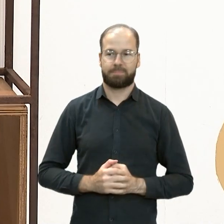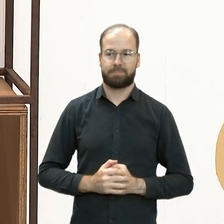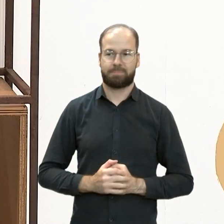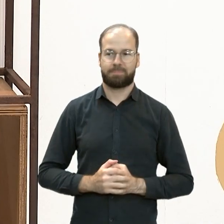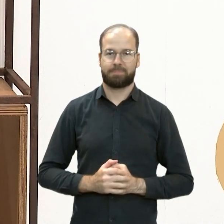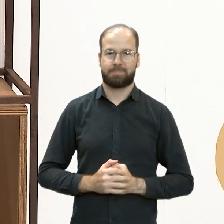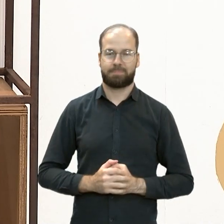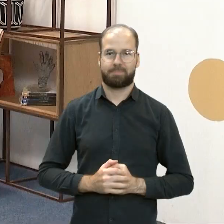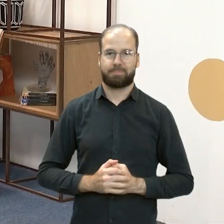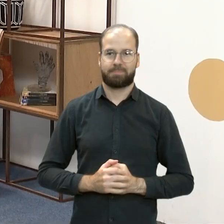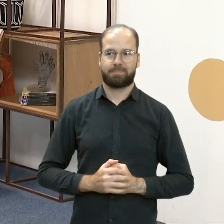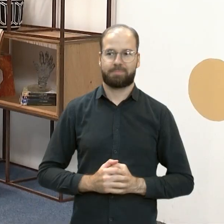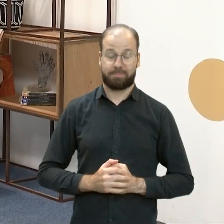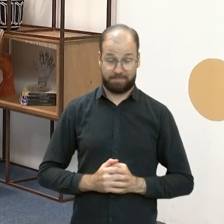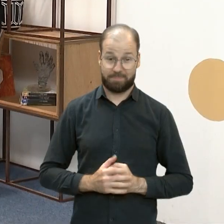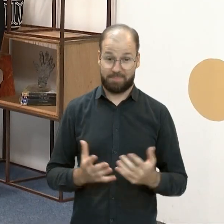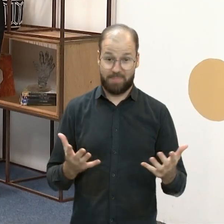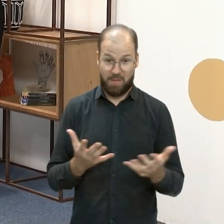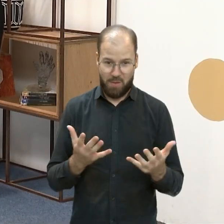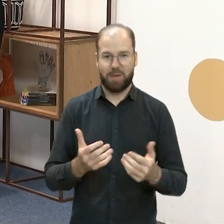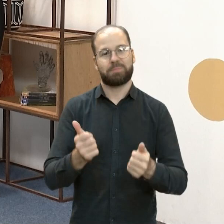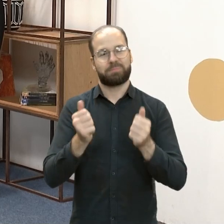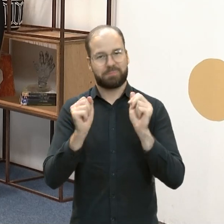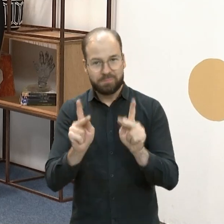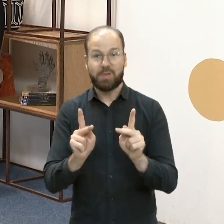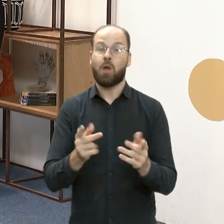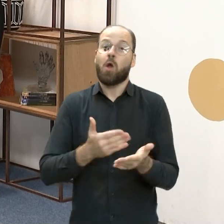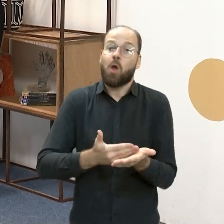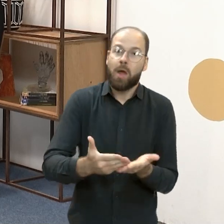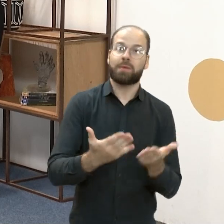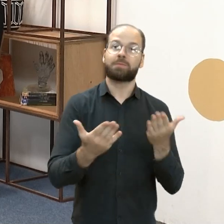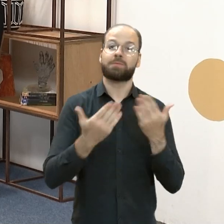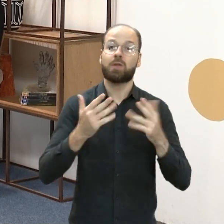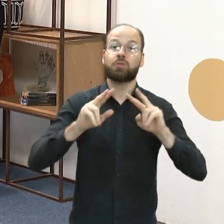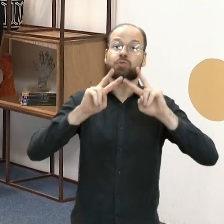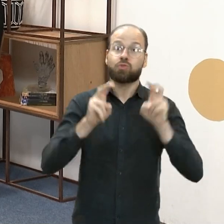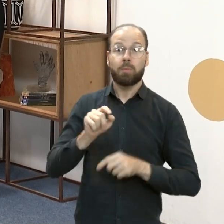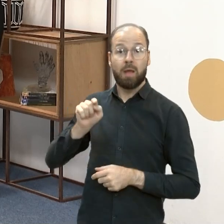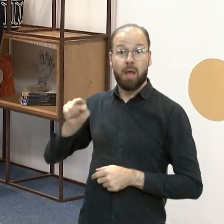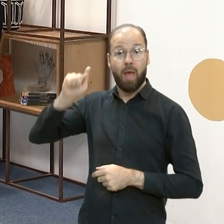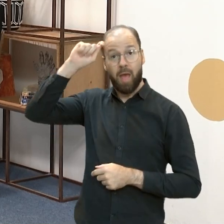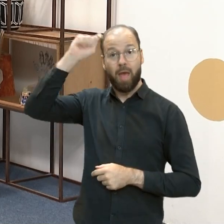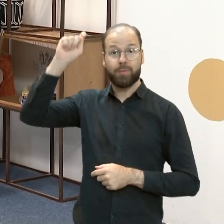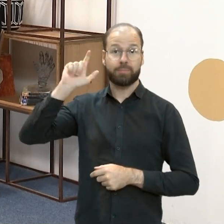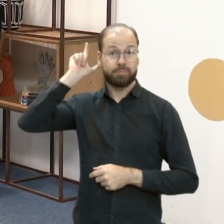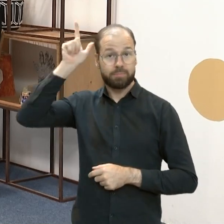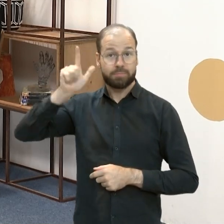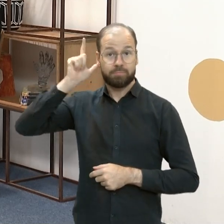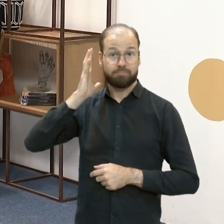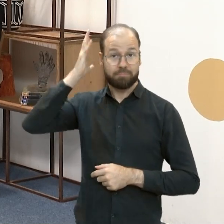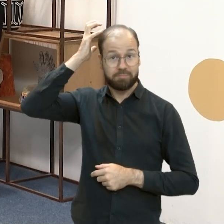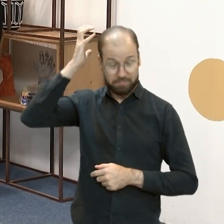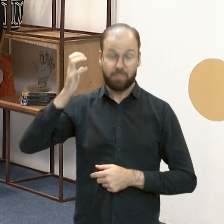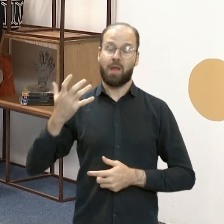629-9181-1406. Agora sim, a gente vai começar a nossa conversa sobre a Leodegária de Jesus. E para isso, a gente conta com a presença